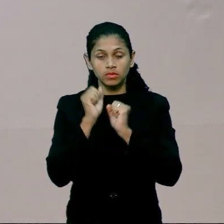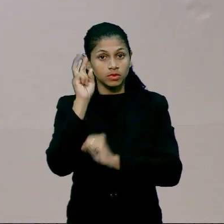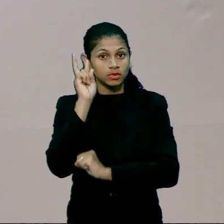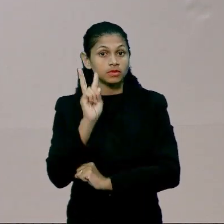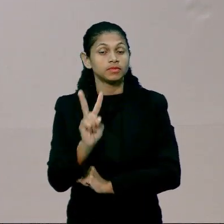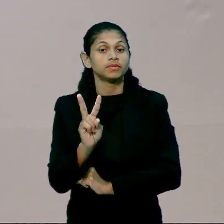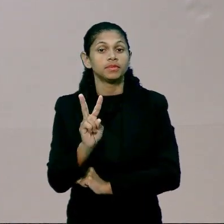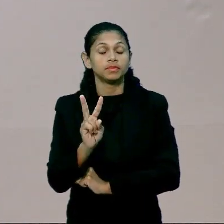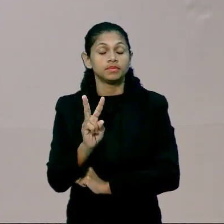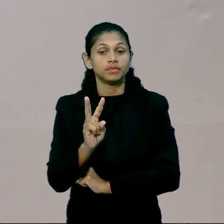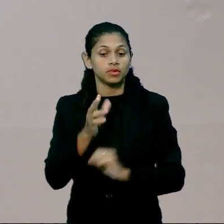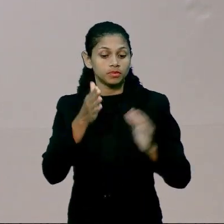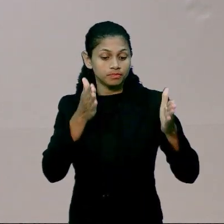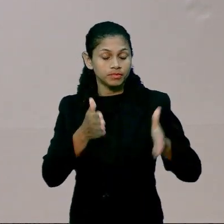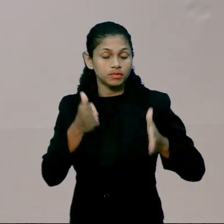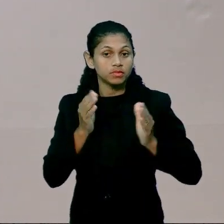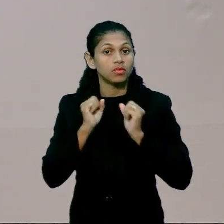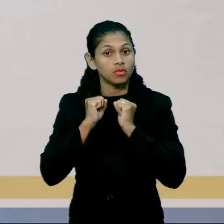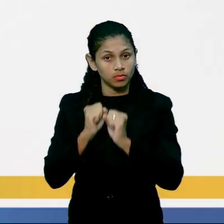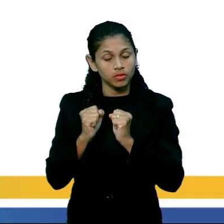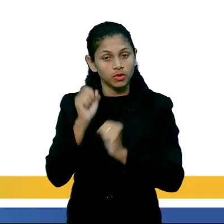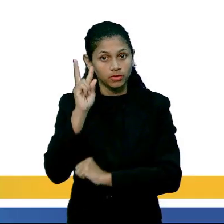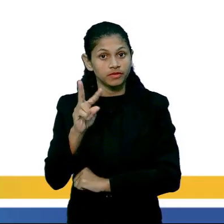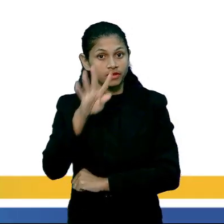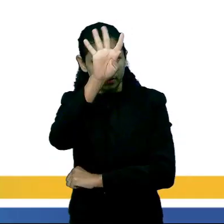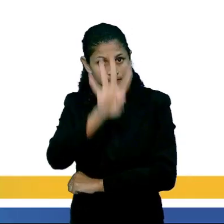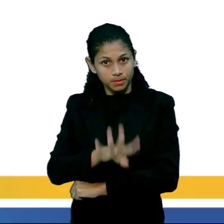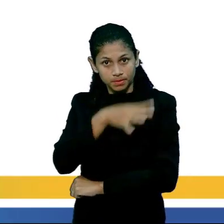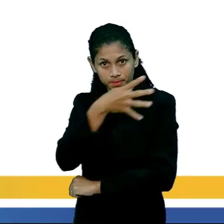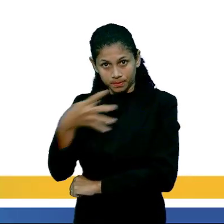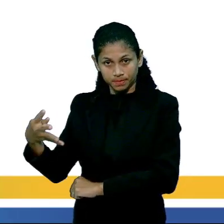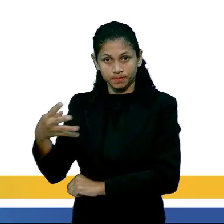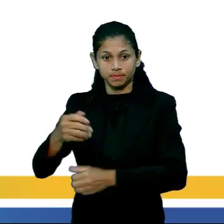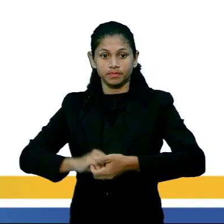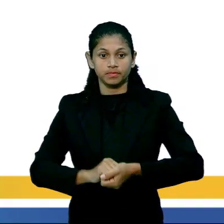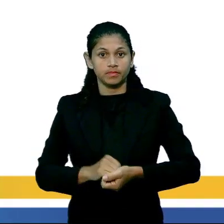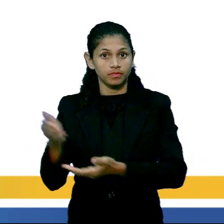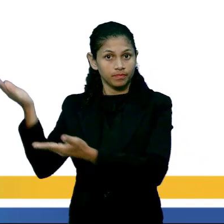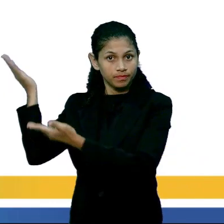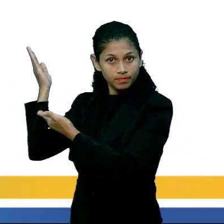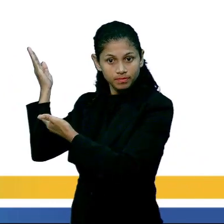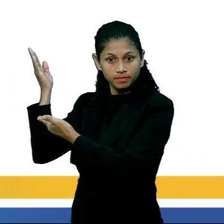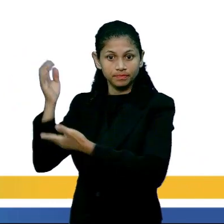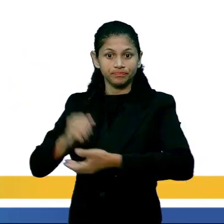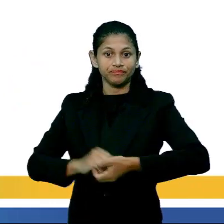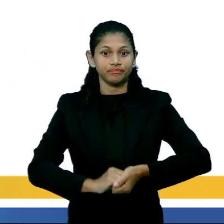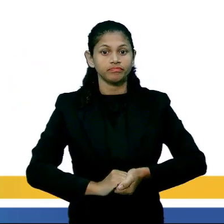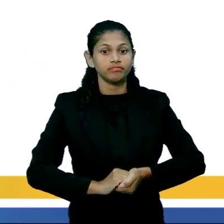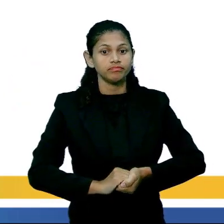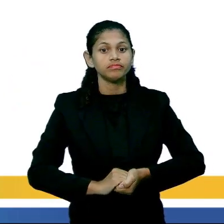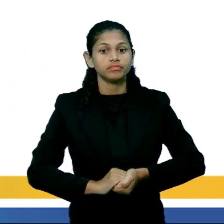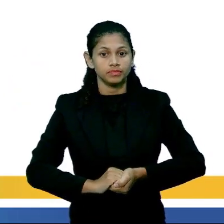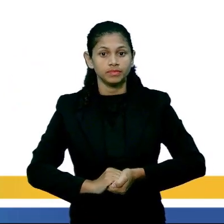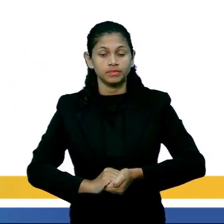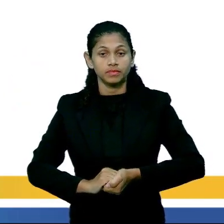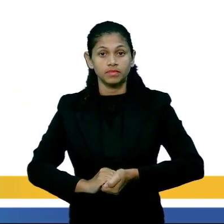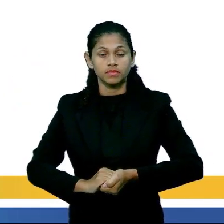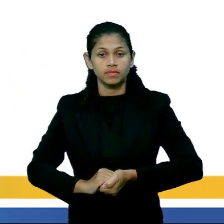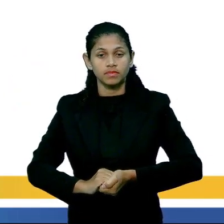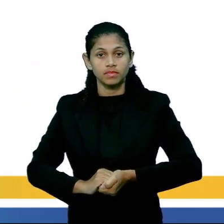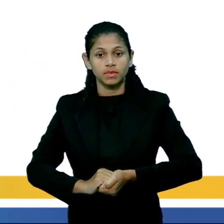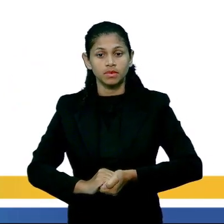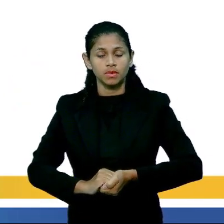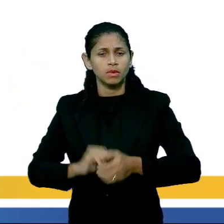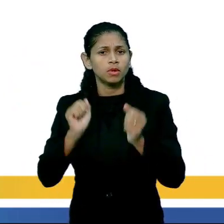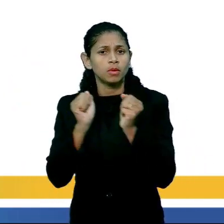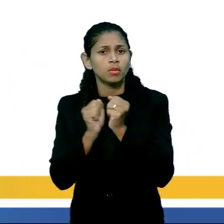isso é uma parte que a gente pode ver lá na tabela tudo bem olha aí ó era 212 certo Qual